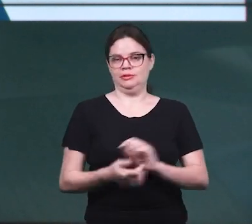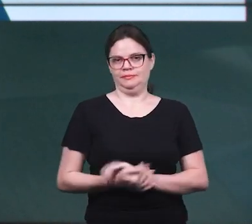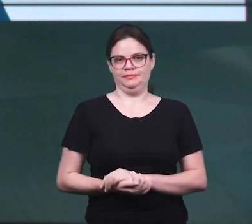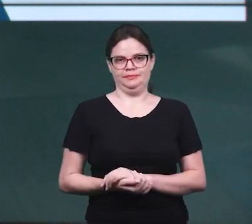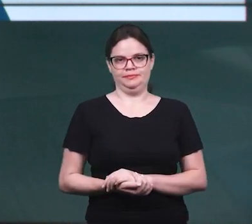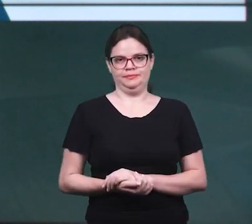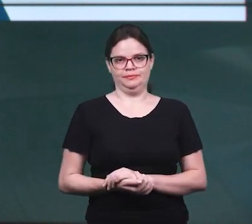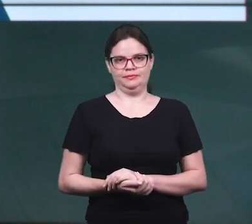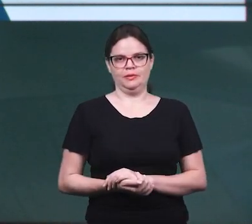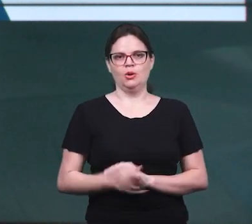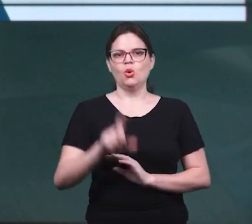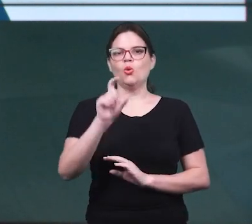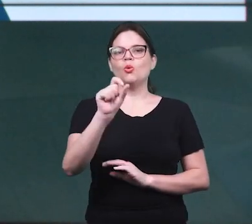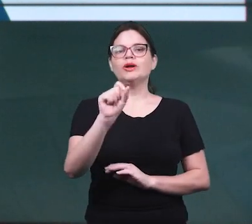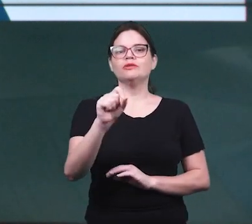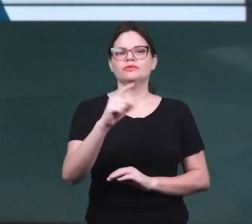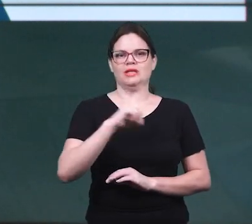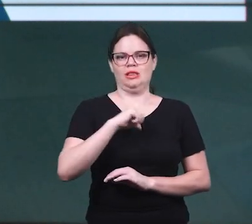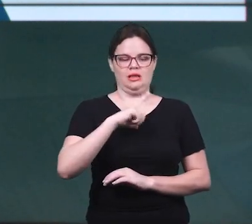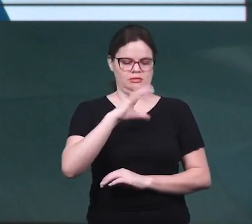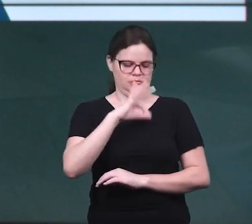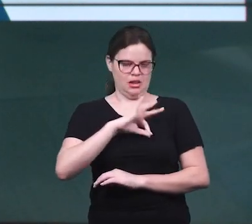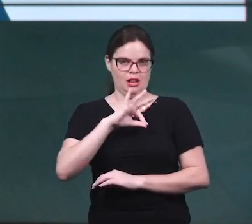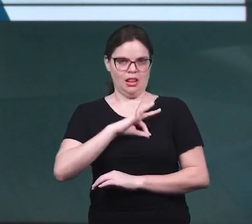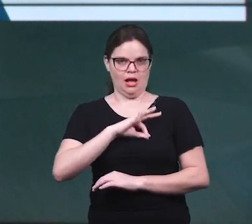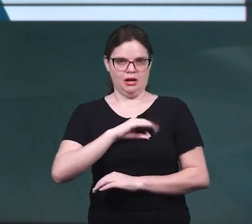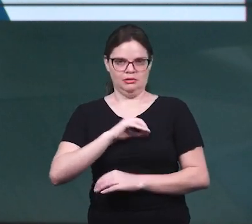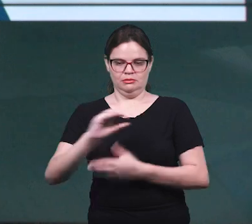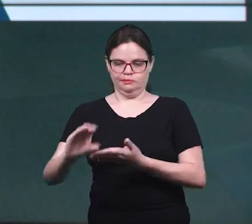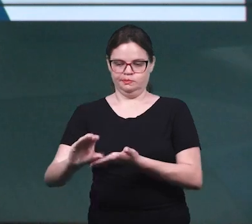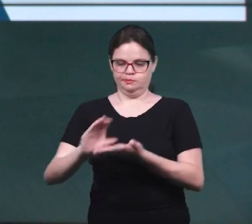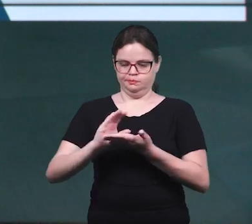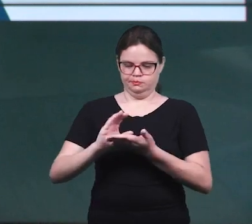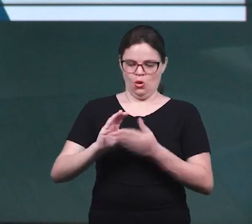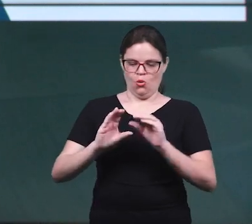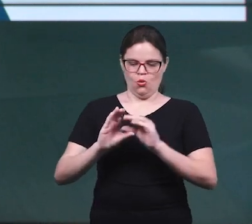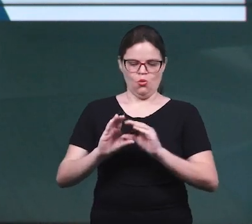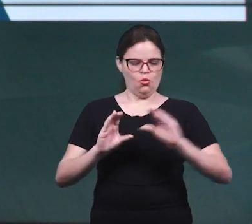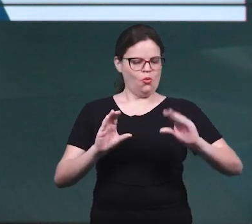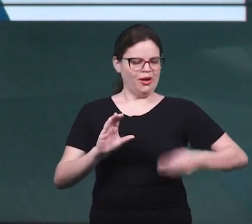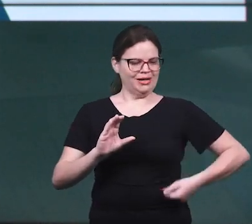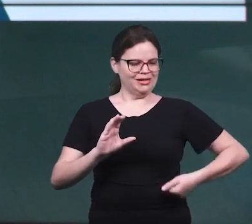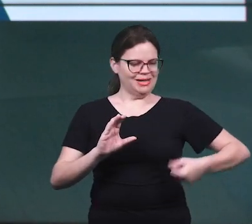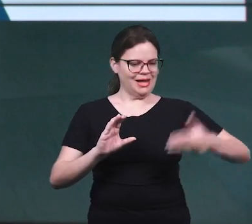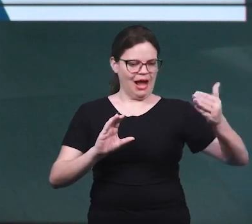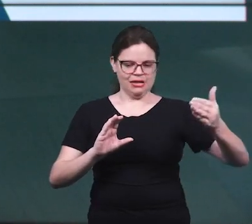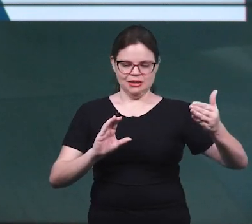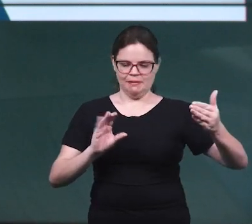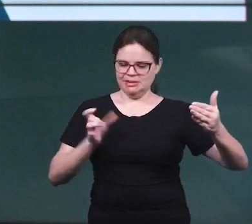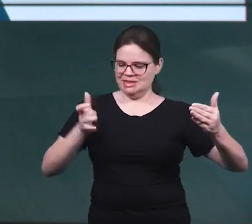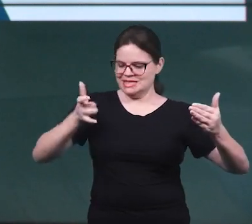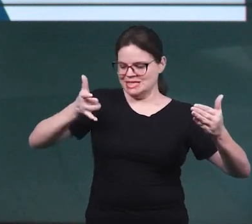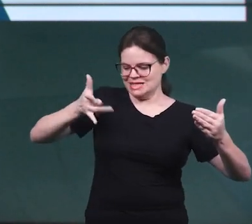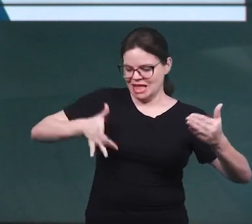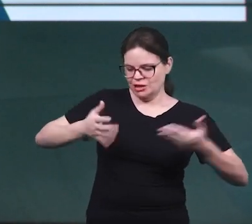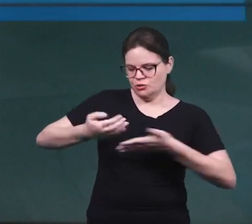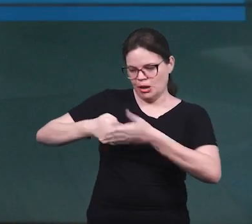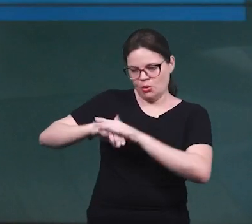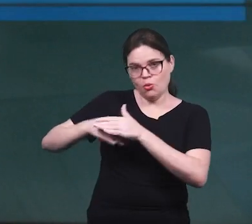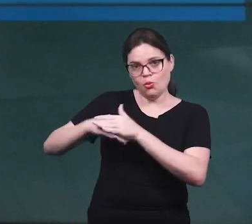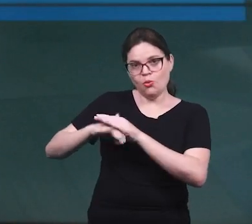você ganha com o que você gasta e fazendo o acúmulo no seu